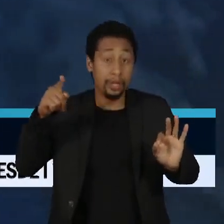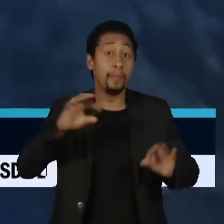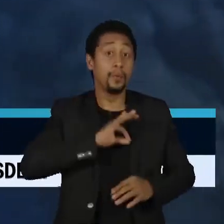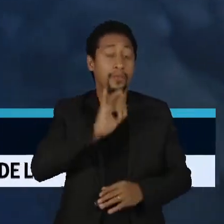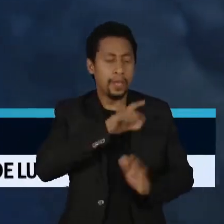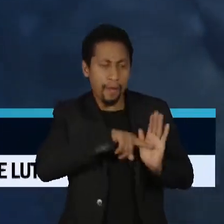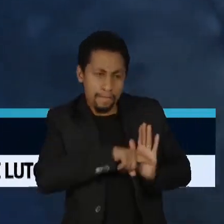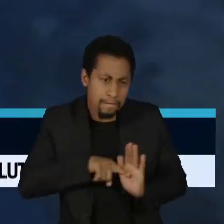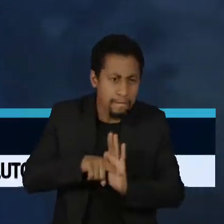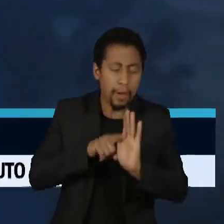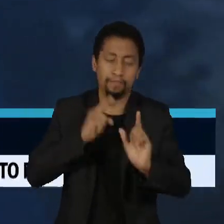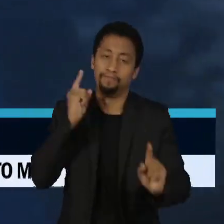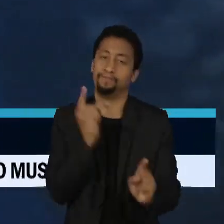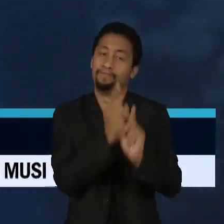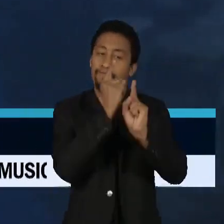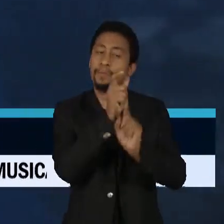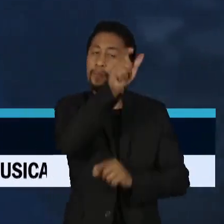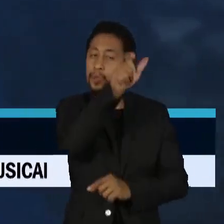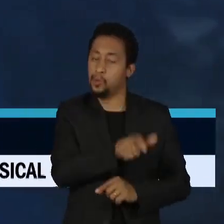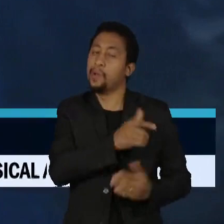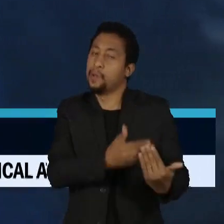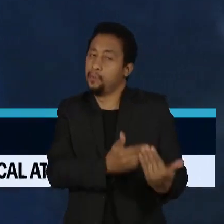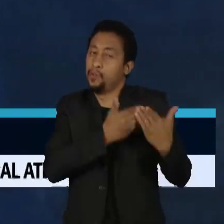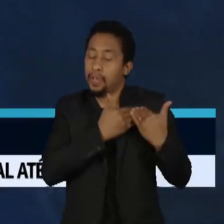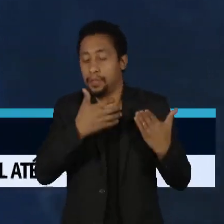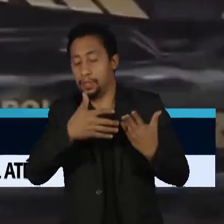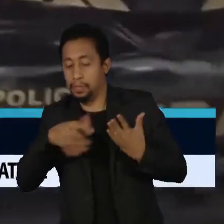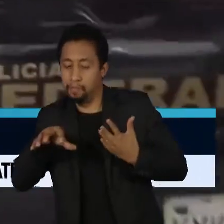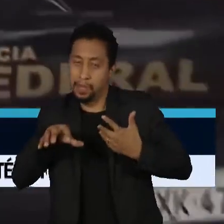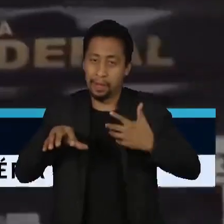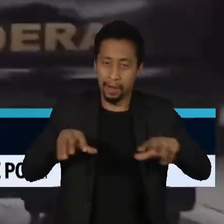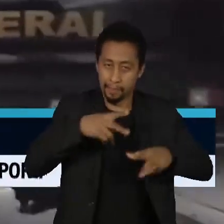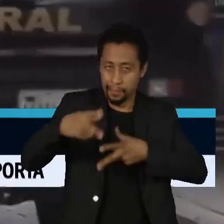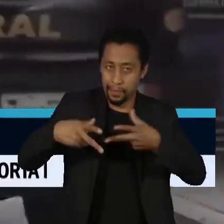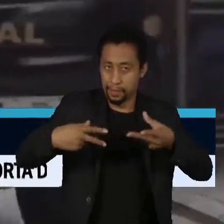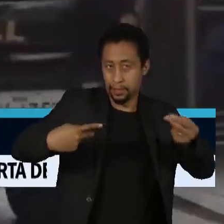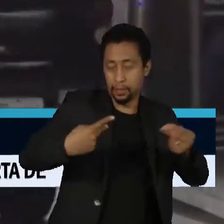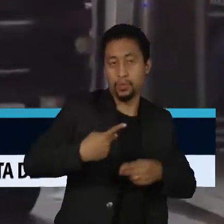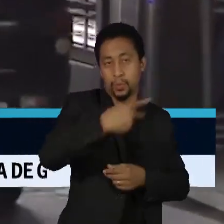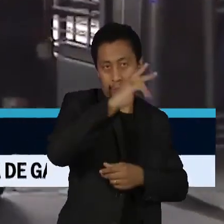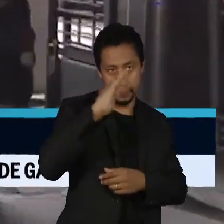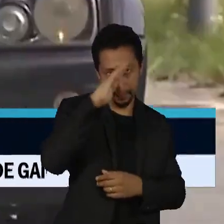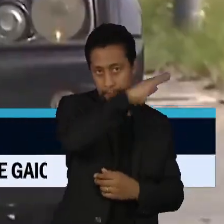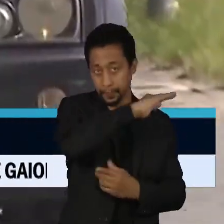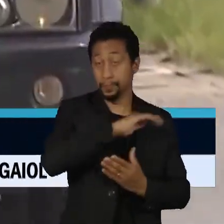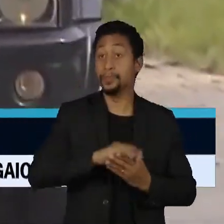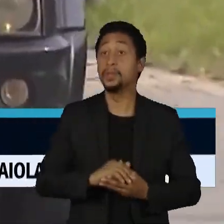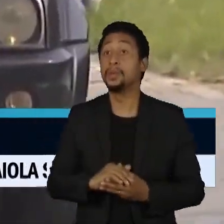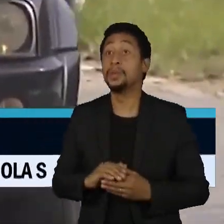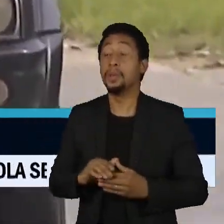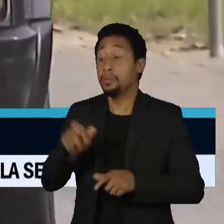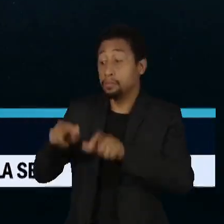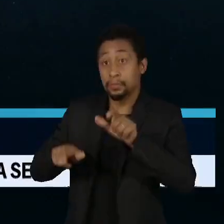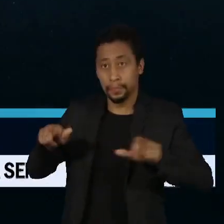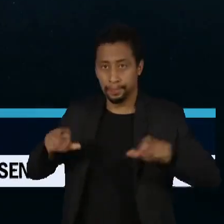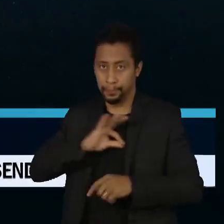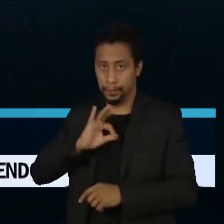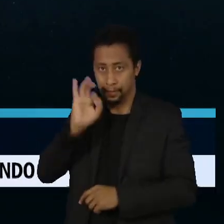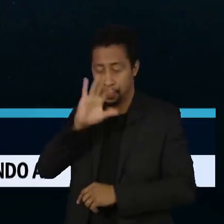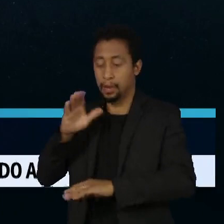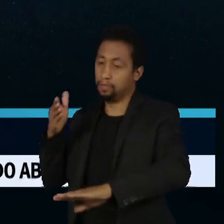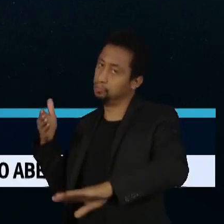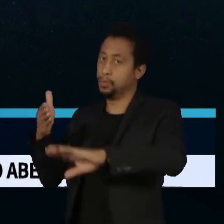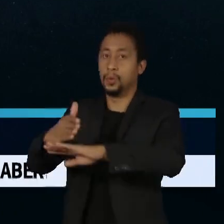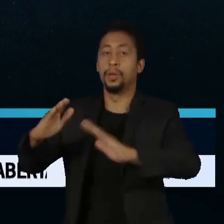os presentes dados ao ex-presidente Jair Bolsonaro. Os agentes da Polícia Federal foram à casa de